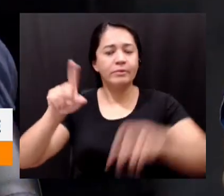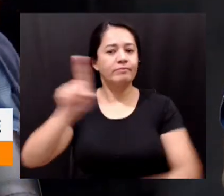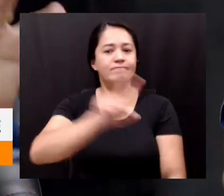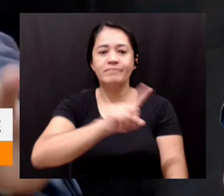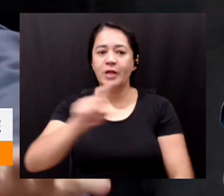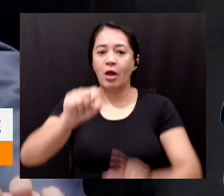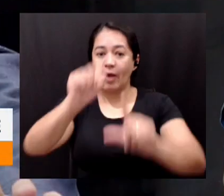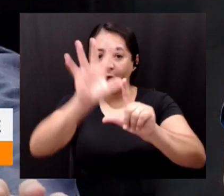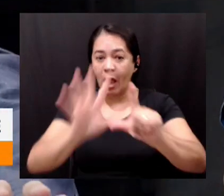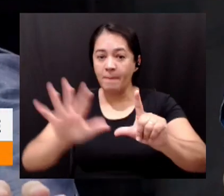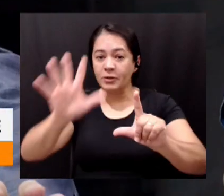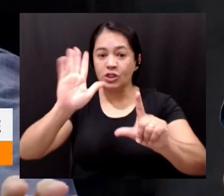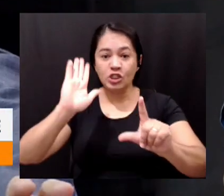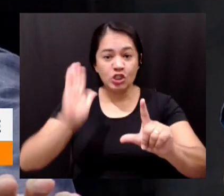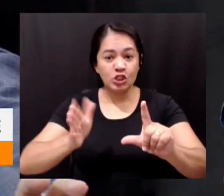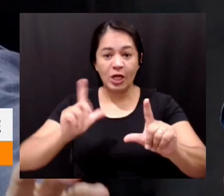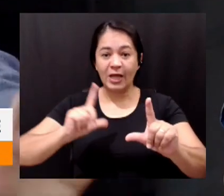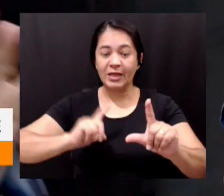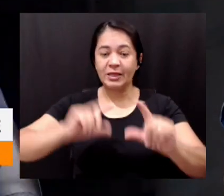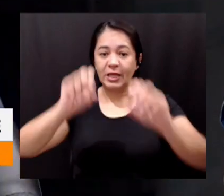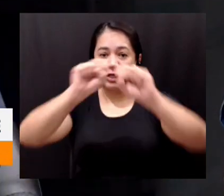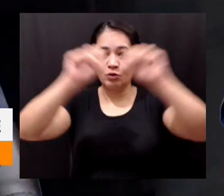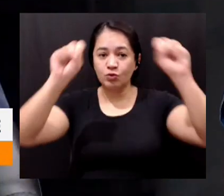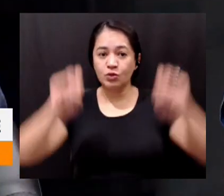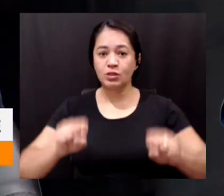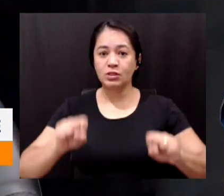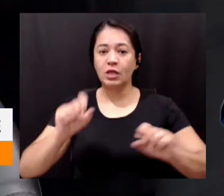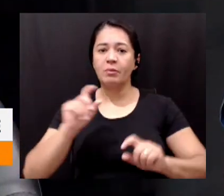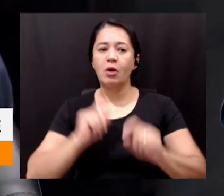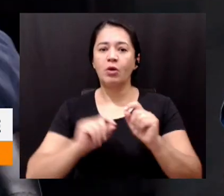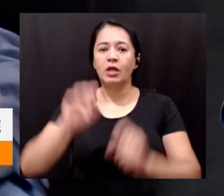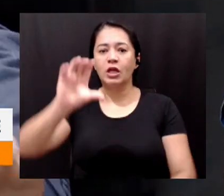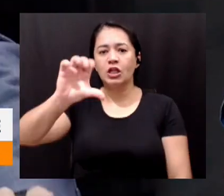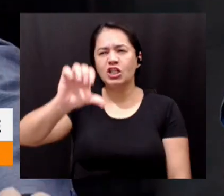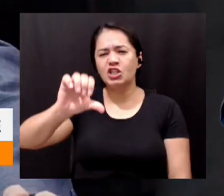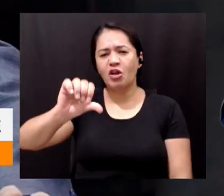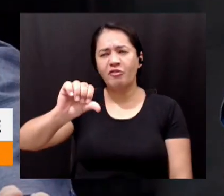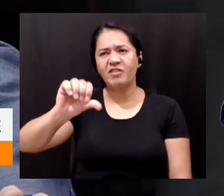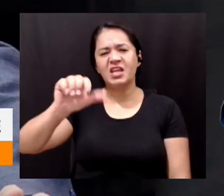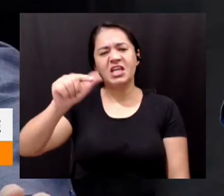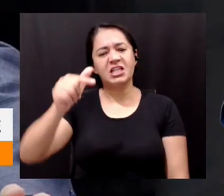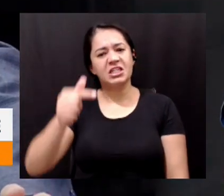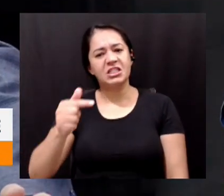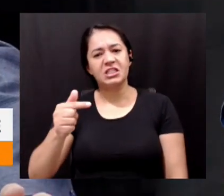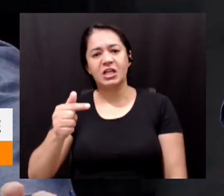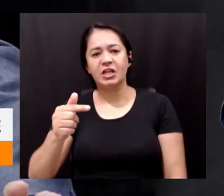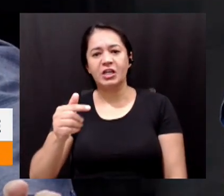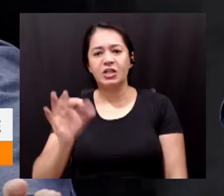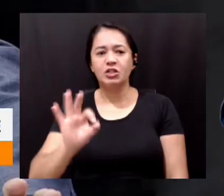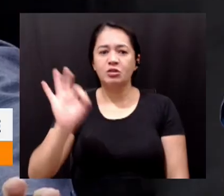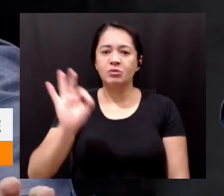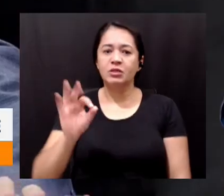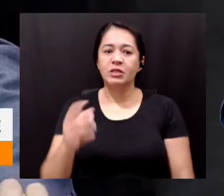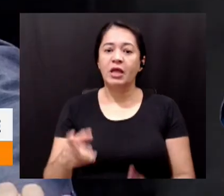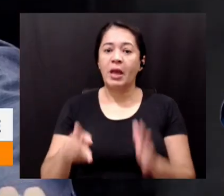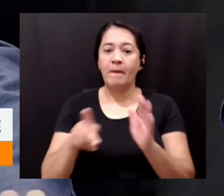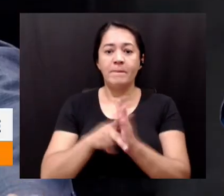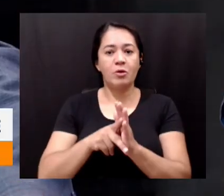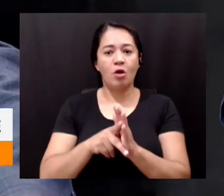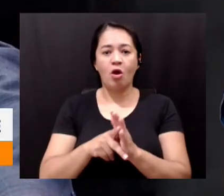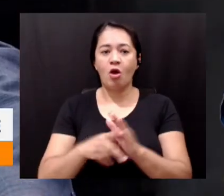que 97%, 93% a 97% do retorno é feito pela